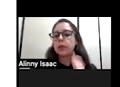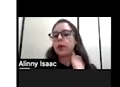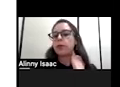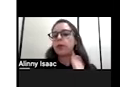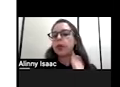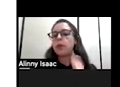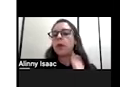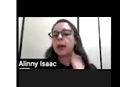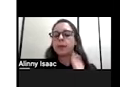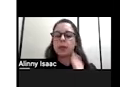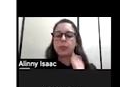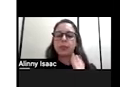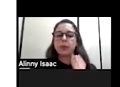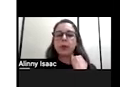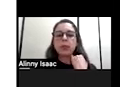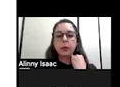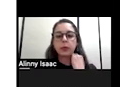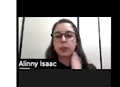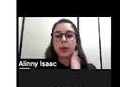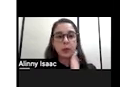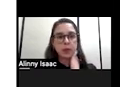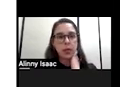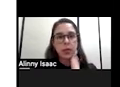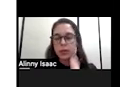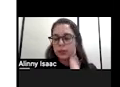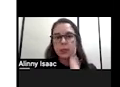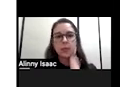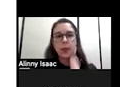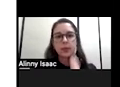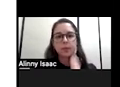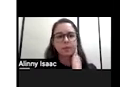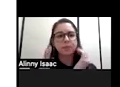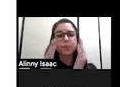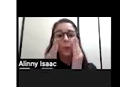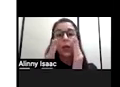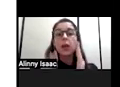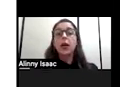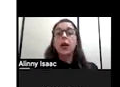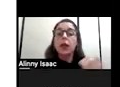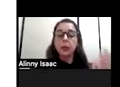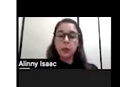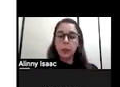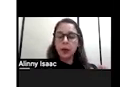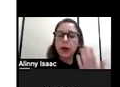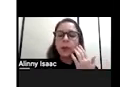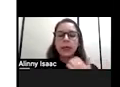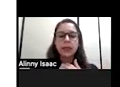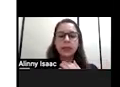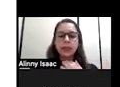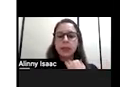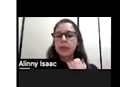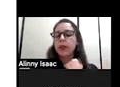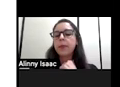expressão de CB1 e um aumento da expressão do receptor CB2, né, nesses animais. No hipocampo,